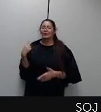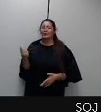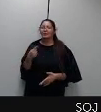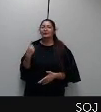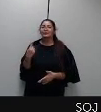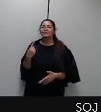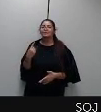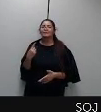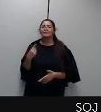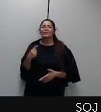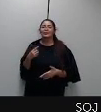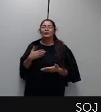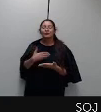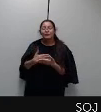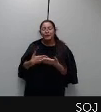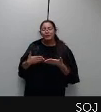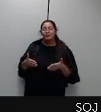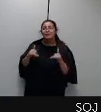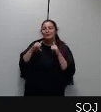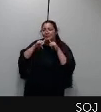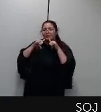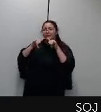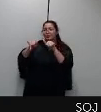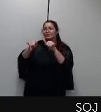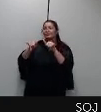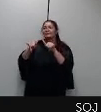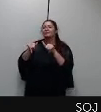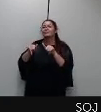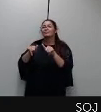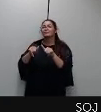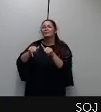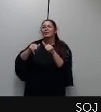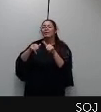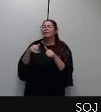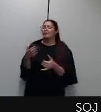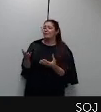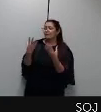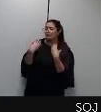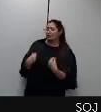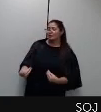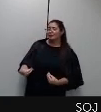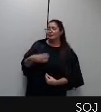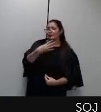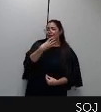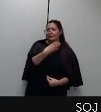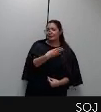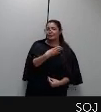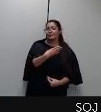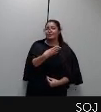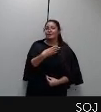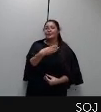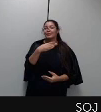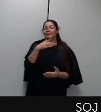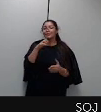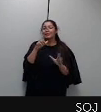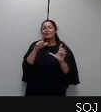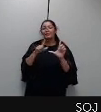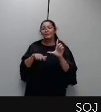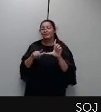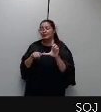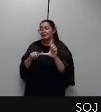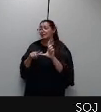foram anunciados Vamos agora para o item 4 da lista do início Napoleão